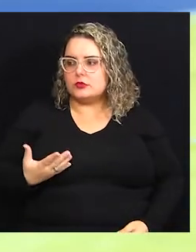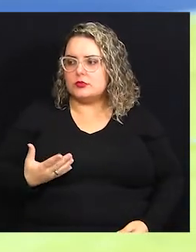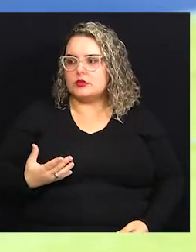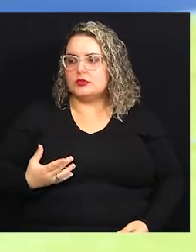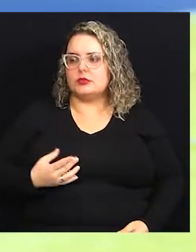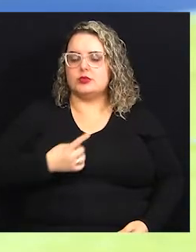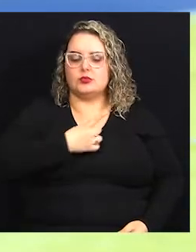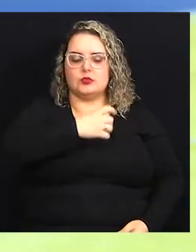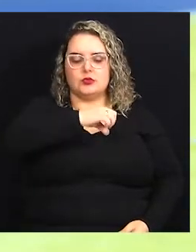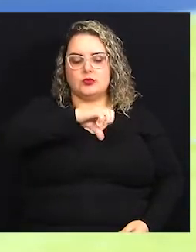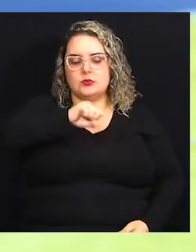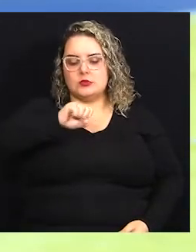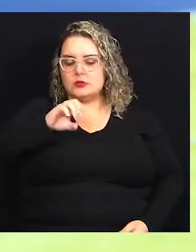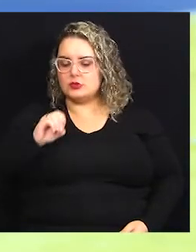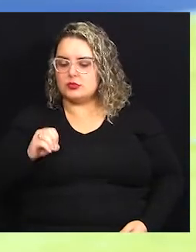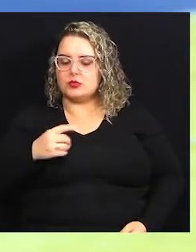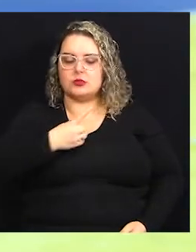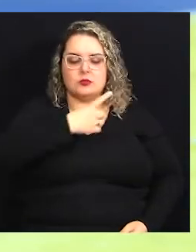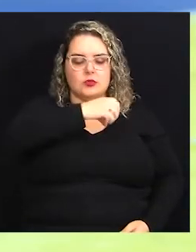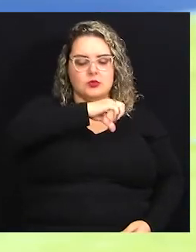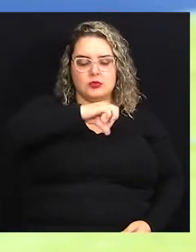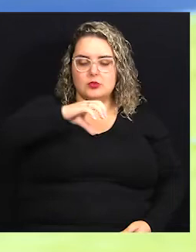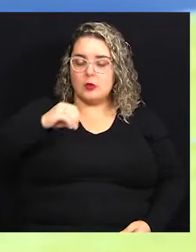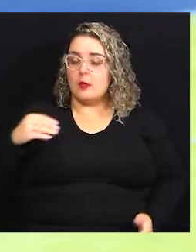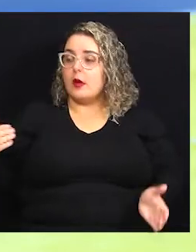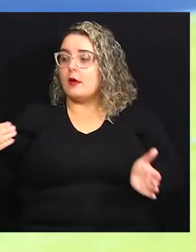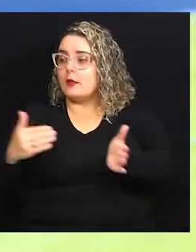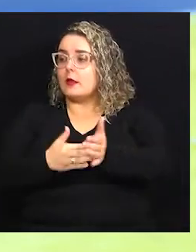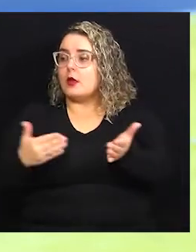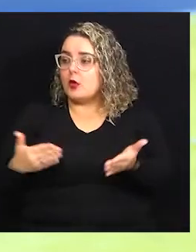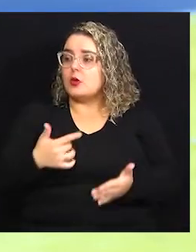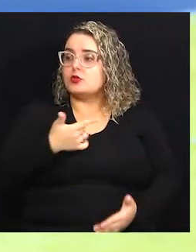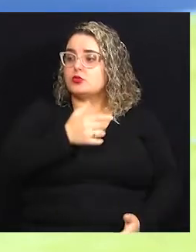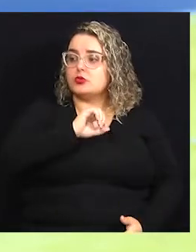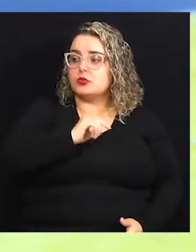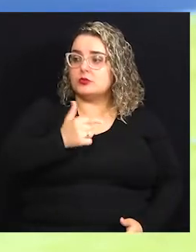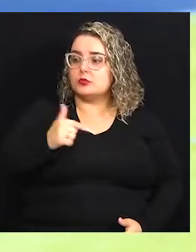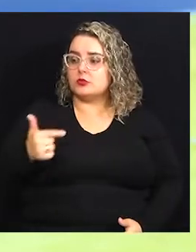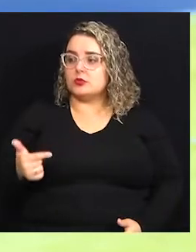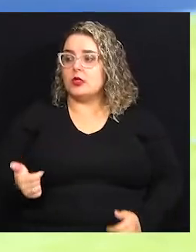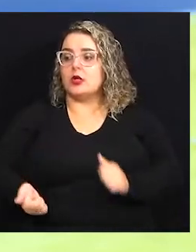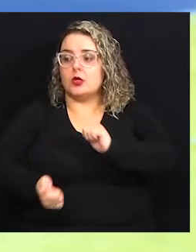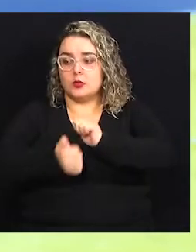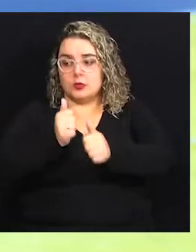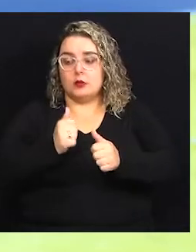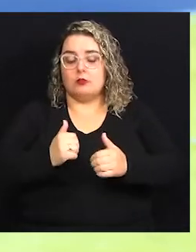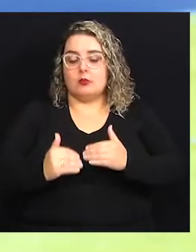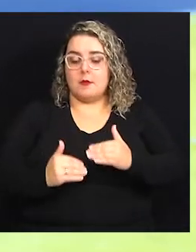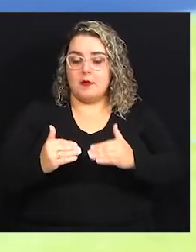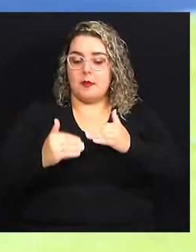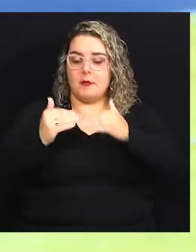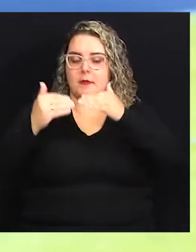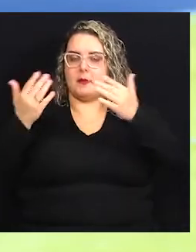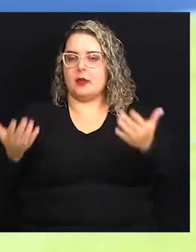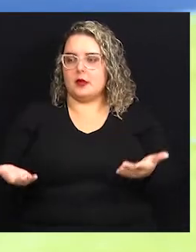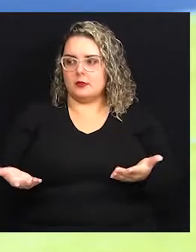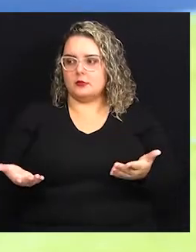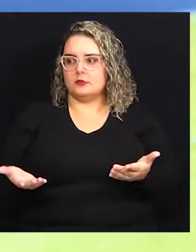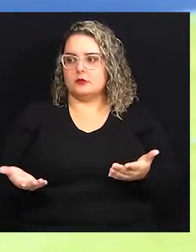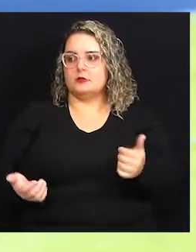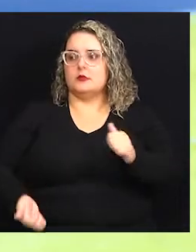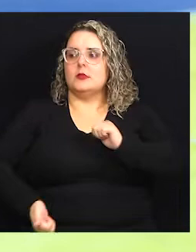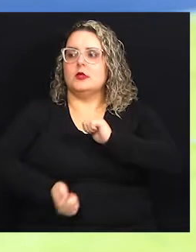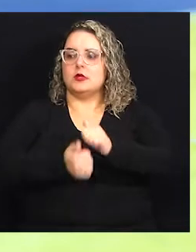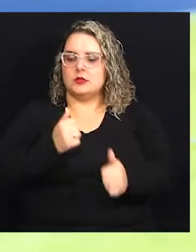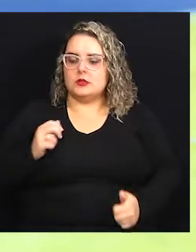década de 80, 90, para hoje, 2022, é um esporte que evoluiu bastante. É um esporte que